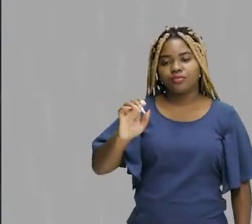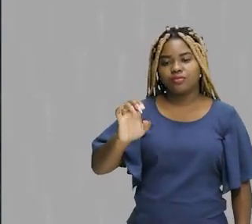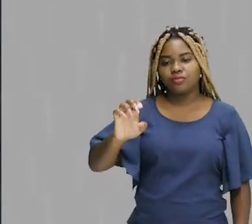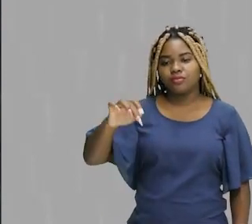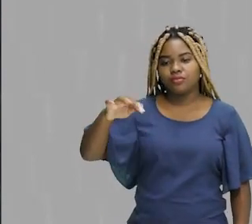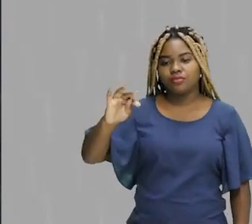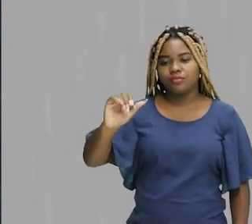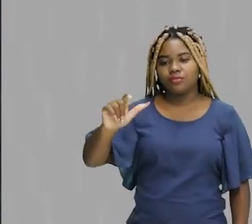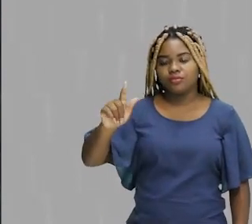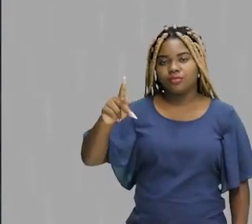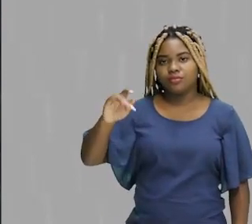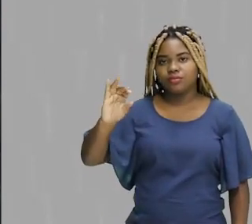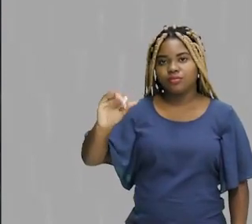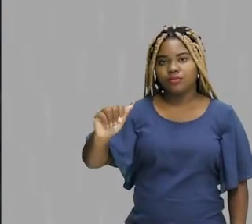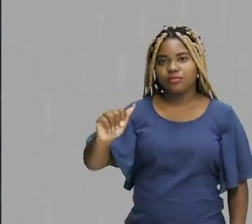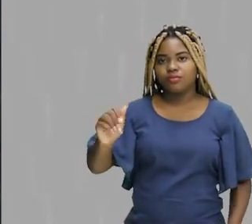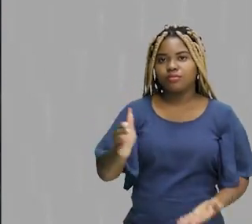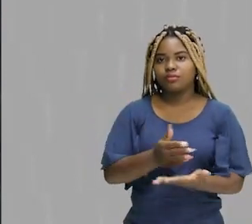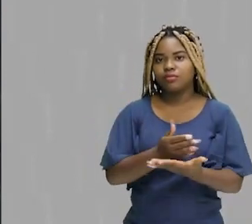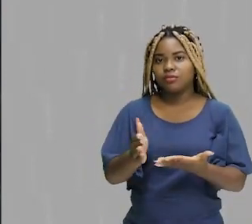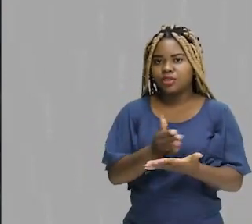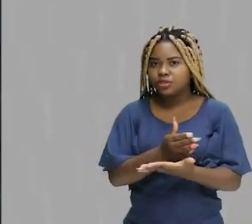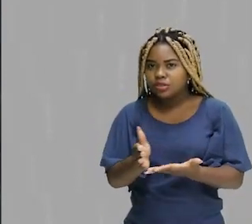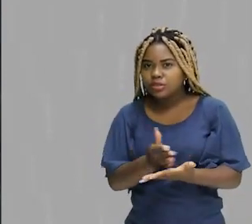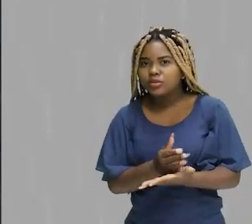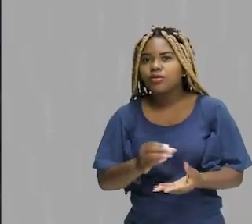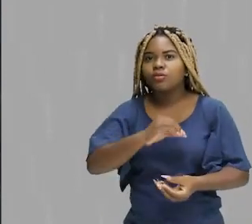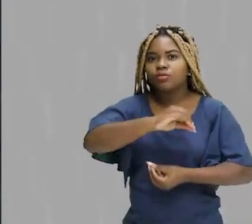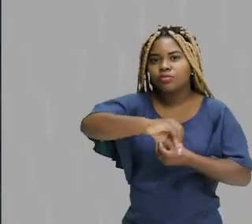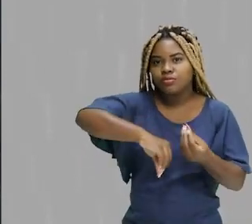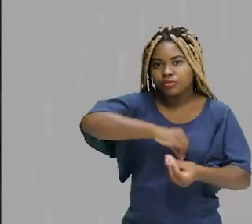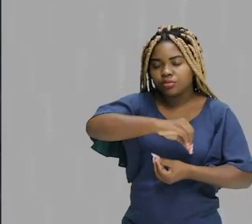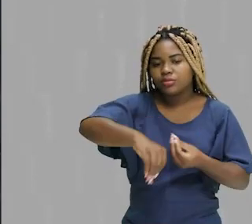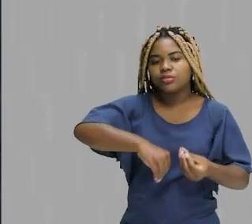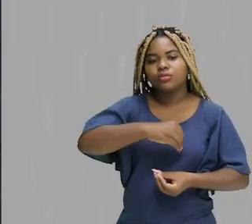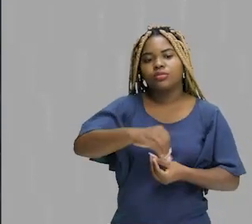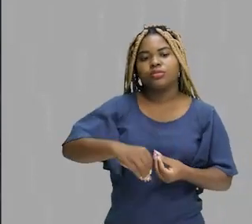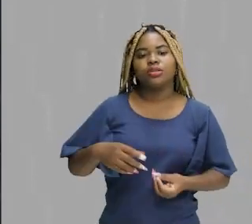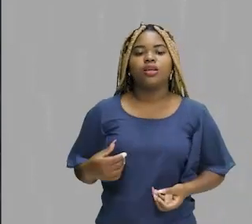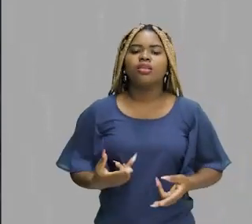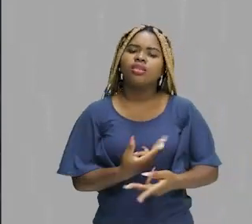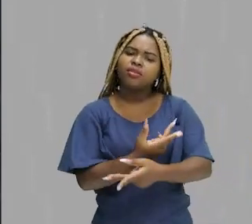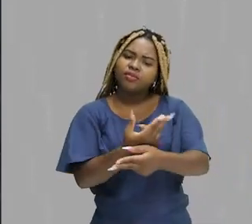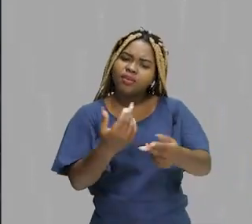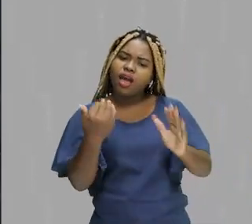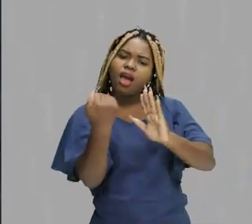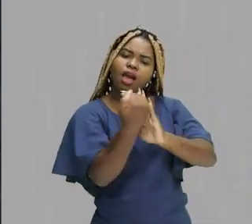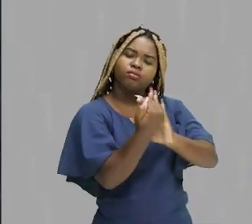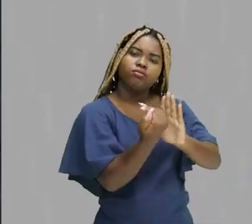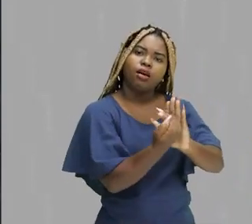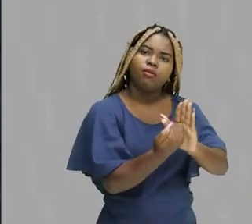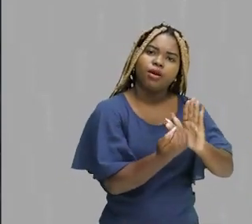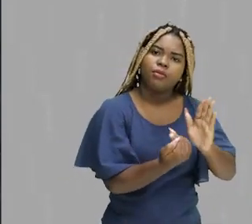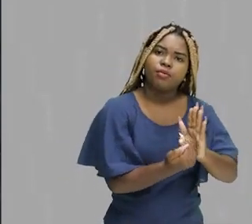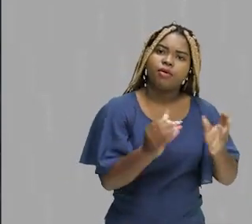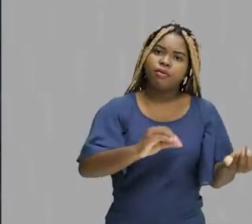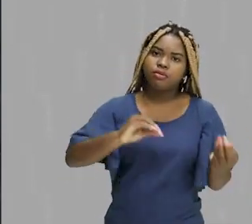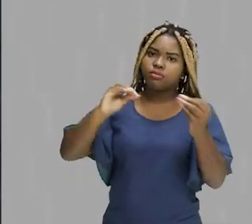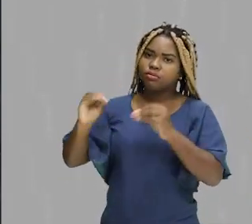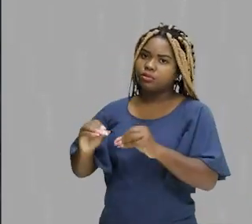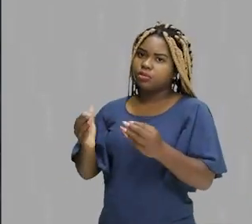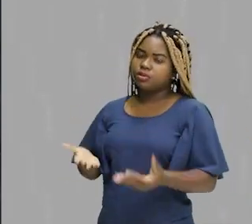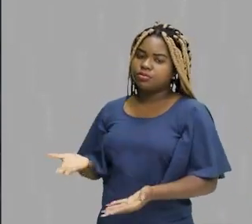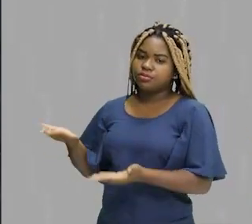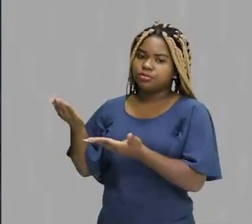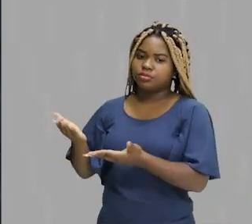algumas substâncias, do C2H2, que é o etileno, a entalpia de formação do CO2 e a